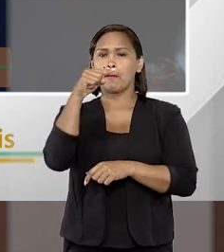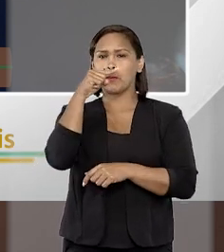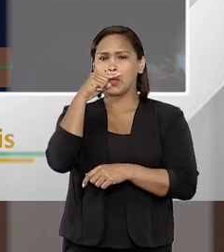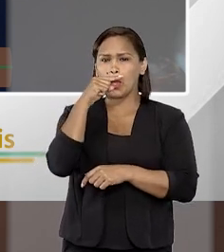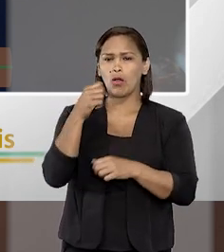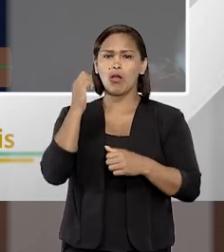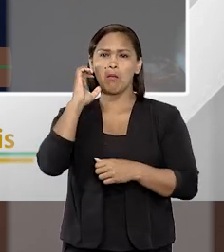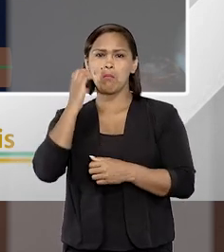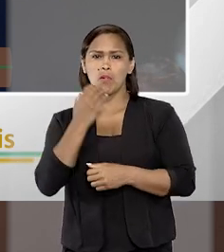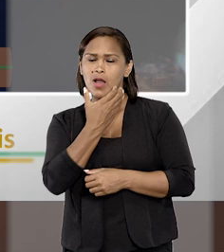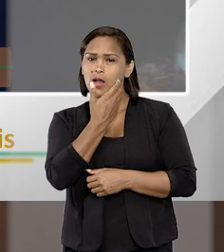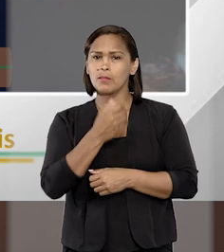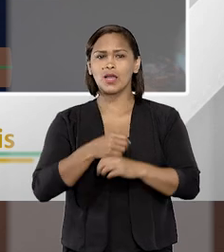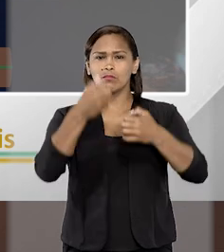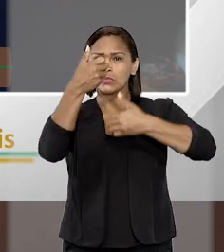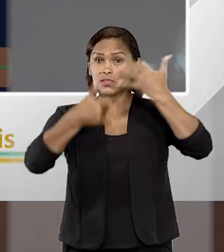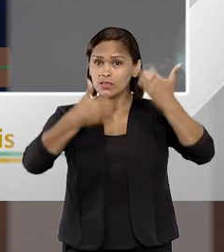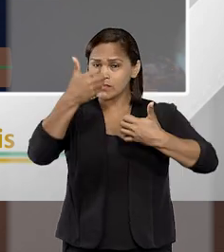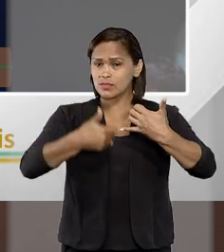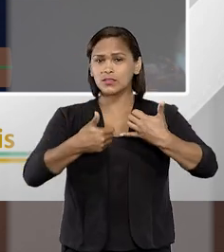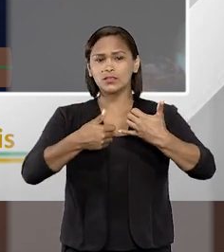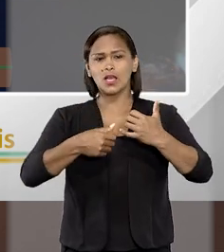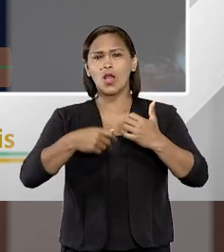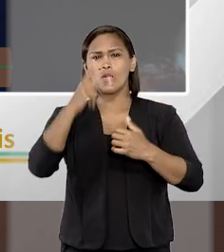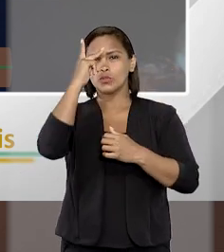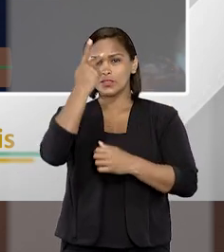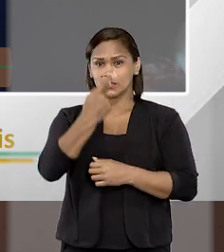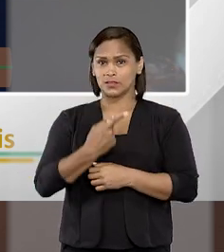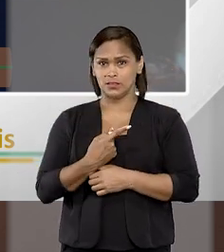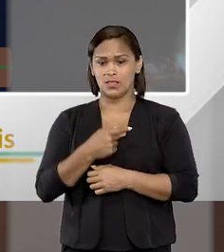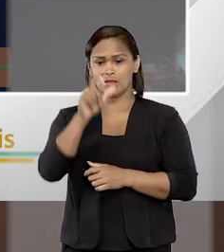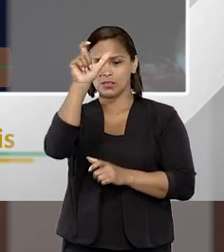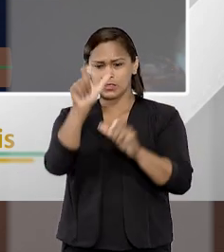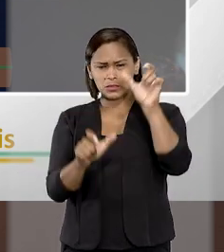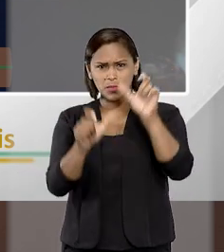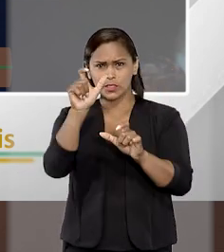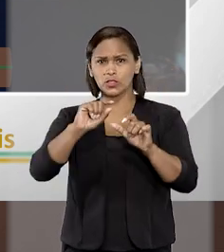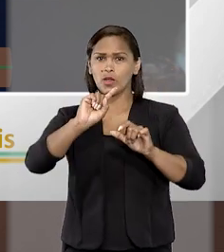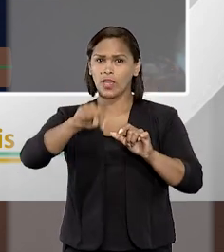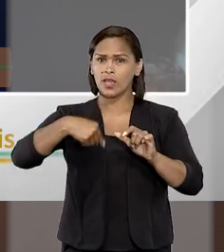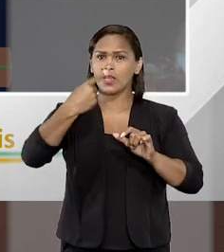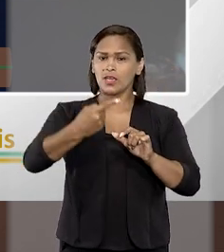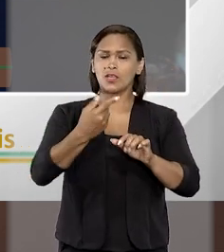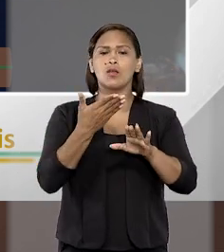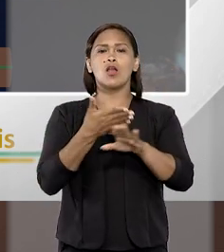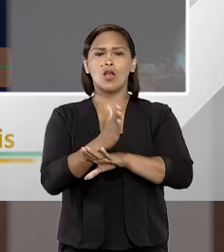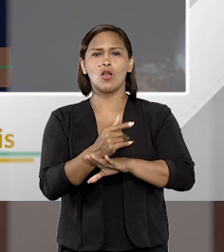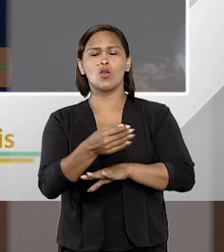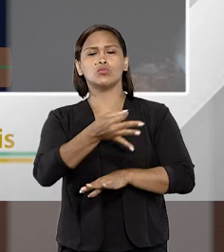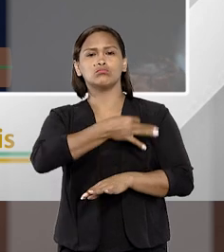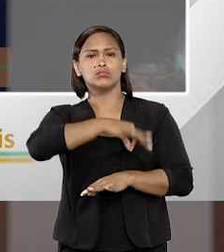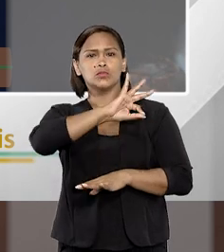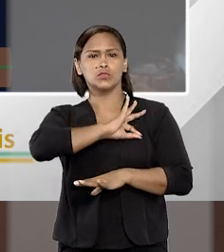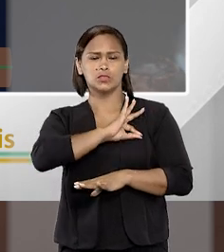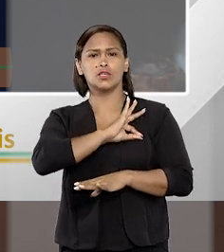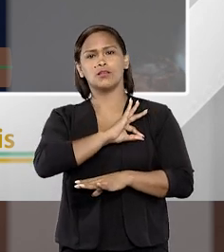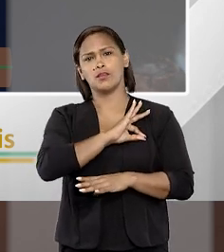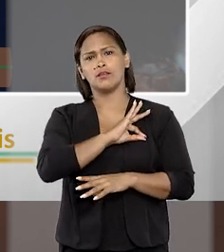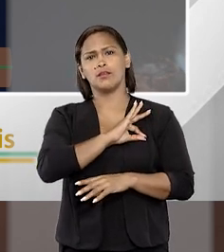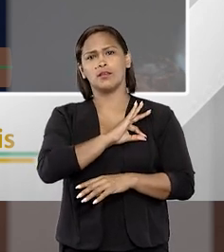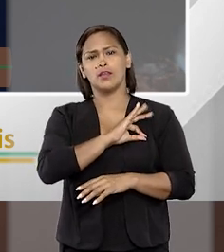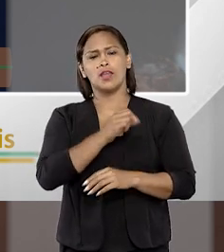bigode barba fazer uma descrição dessa pessoa e em seguida autoridade policial